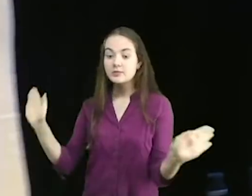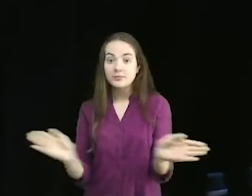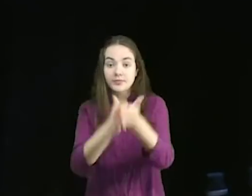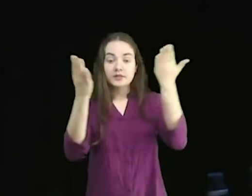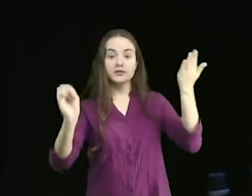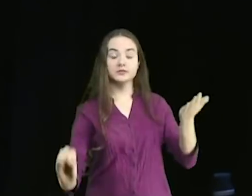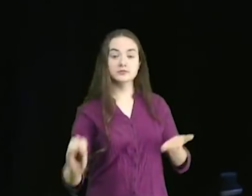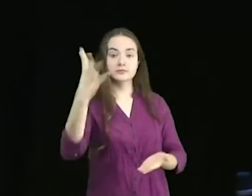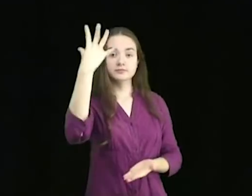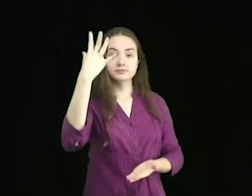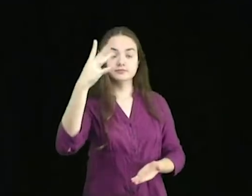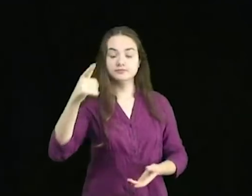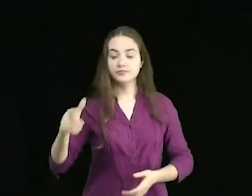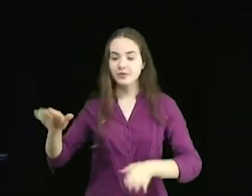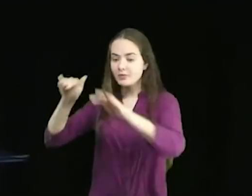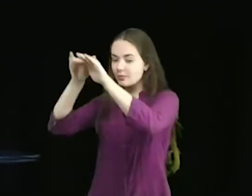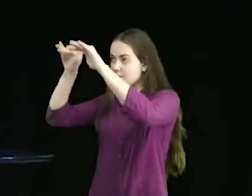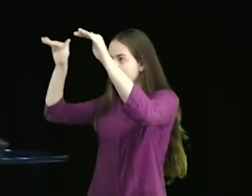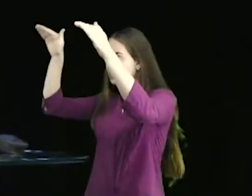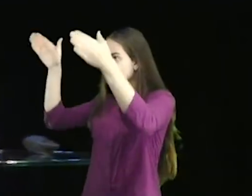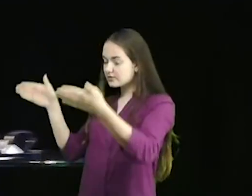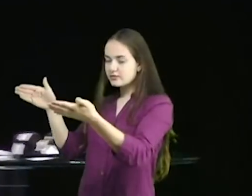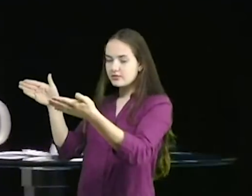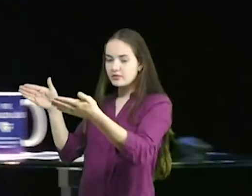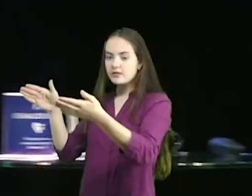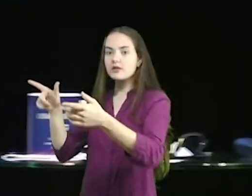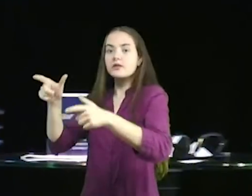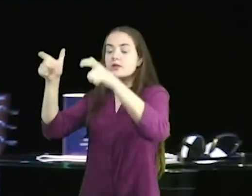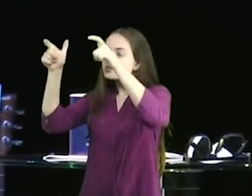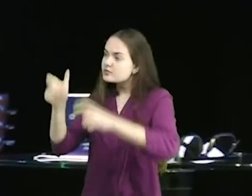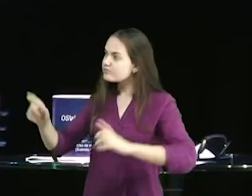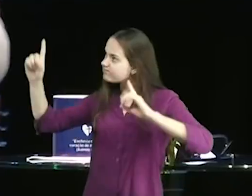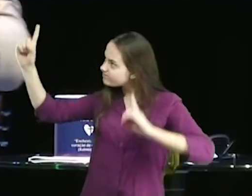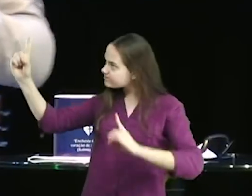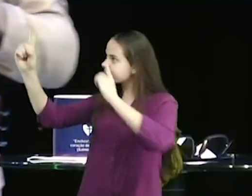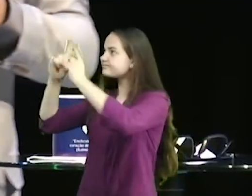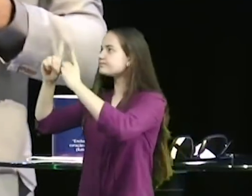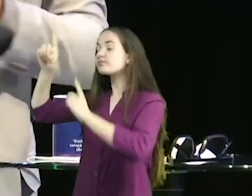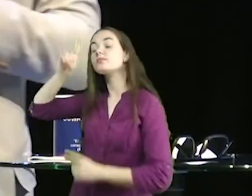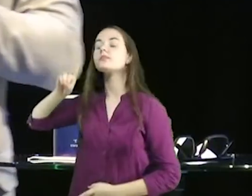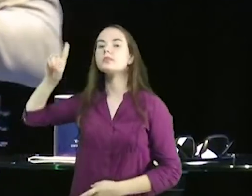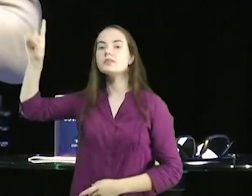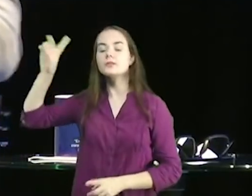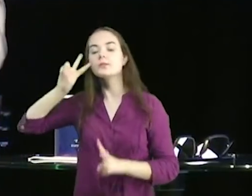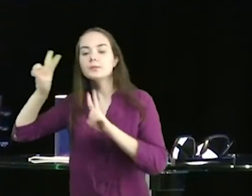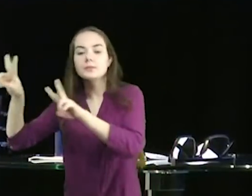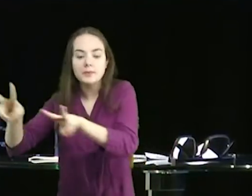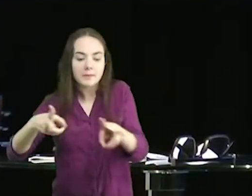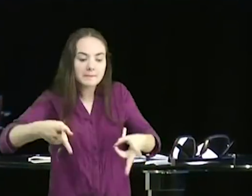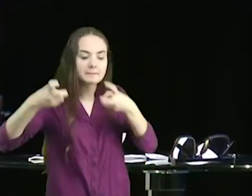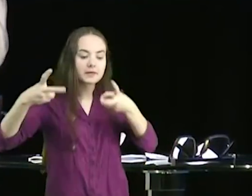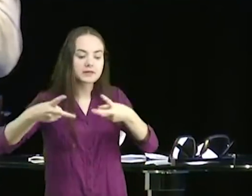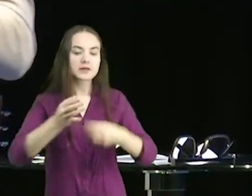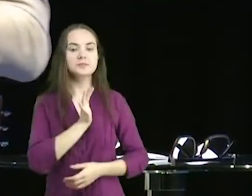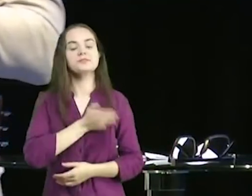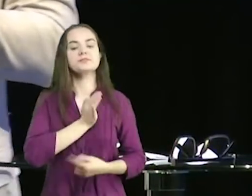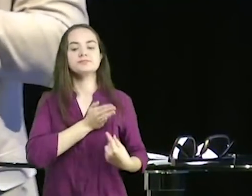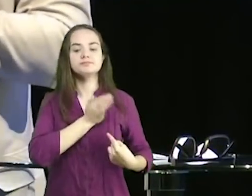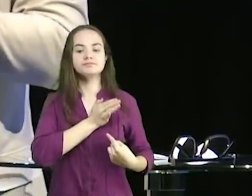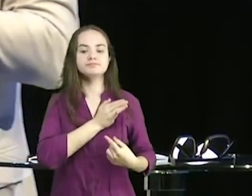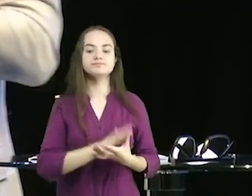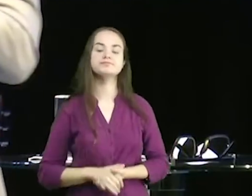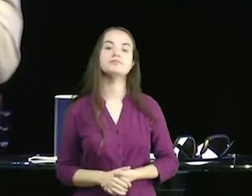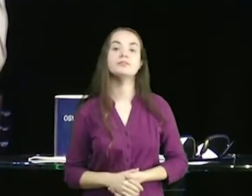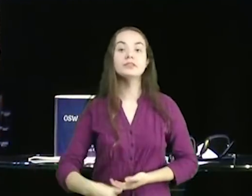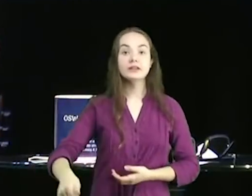altar é um lugar de encontro, é um lugar onde Deus, ele recebe o coração. Ana, pastora Fabíola